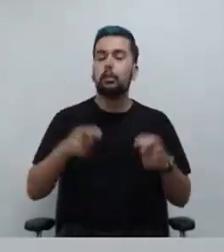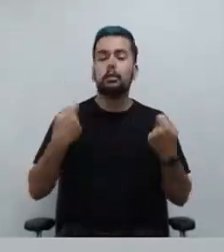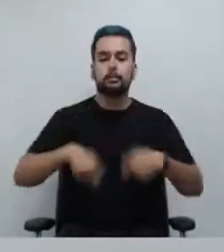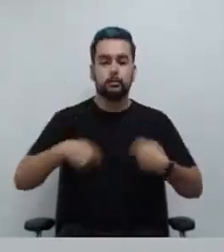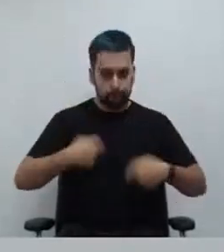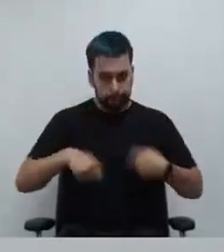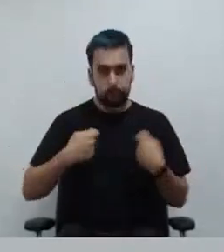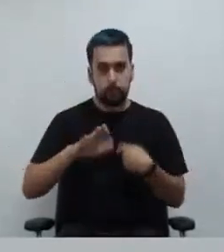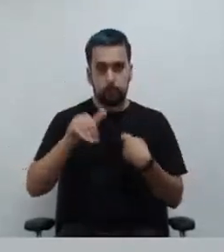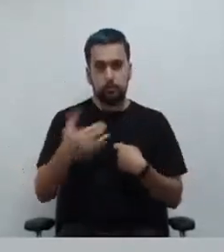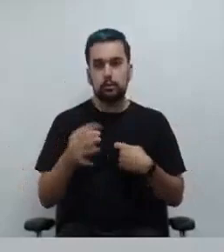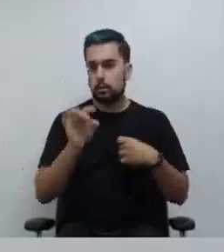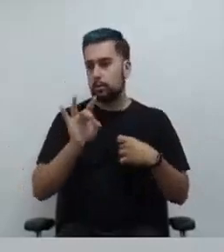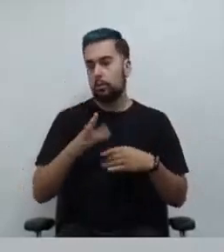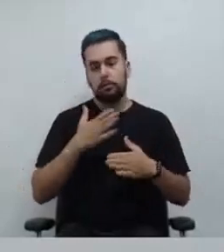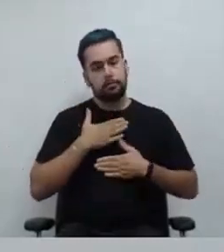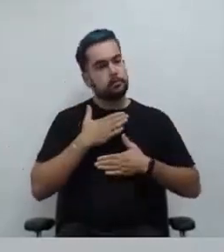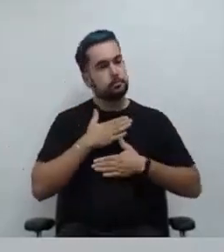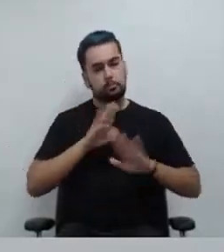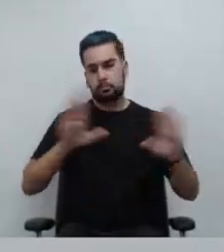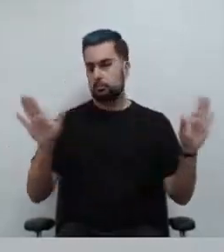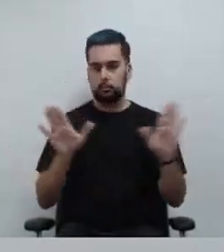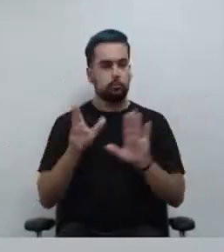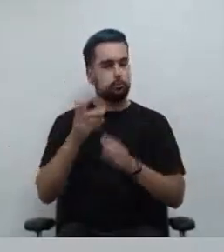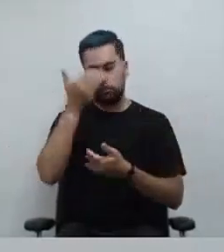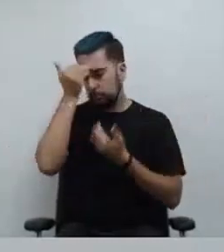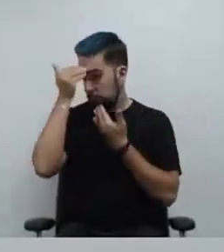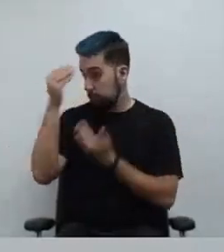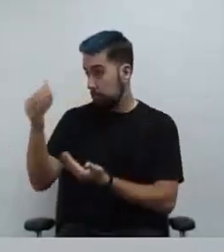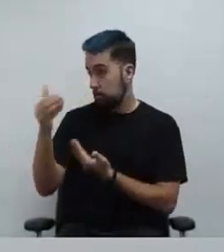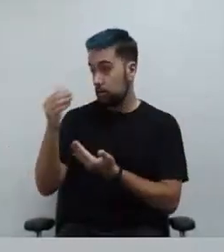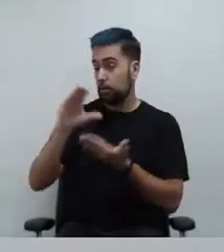que de minha parte hoje era só isso, presidente. Obrigada. Obrigado, conselheira